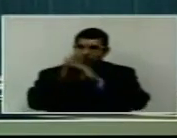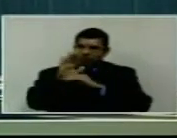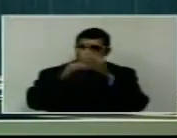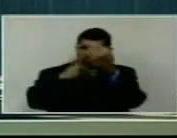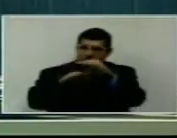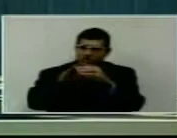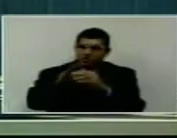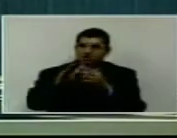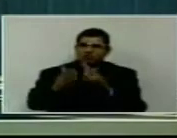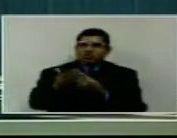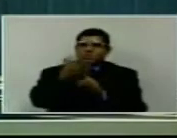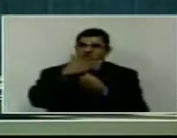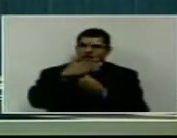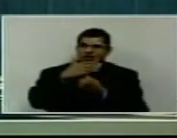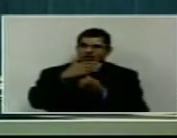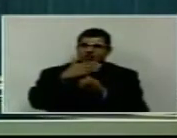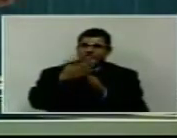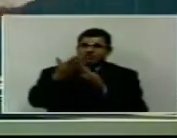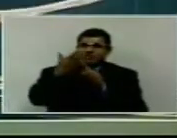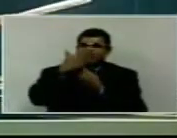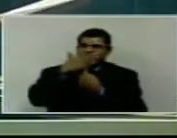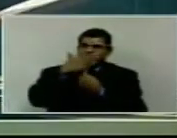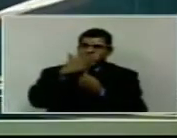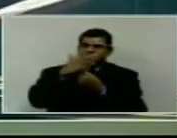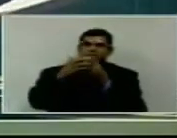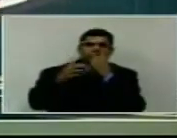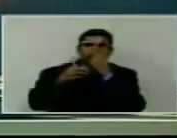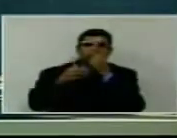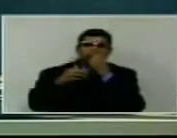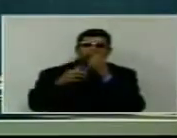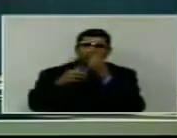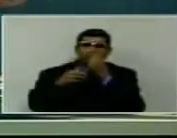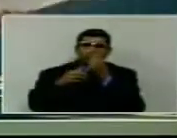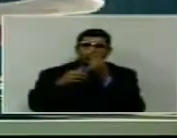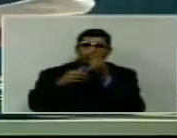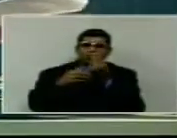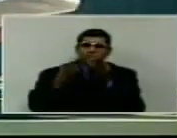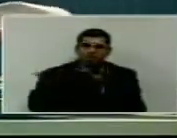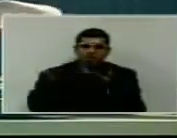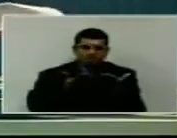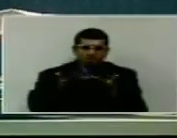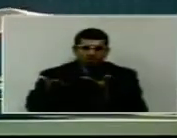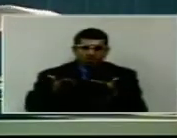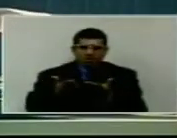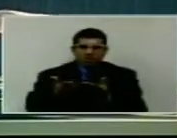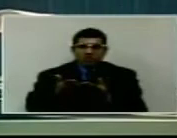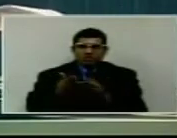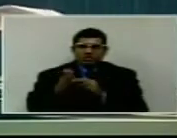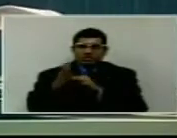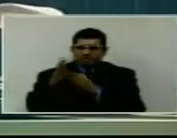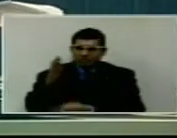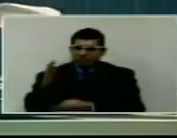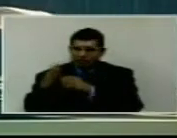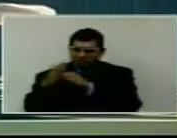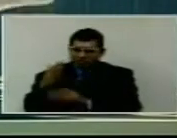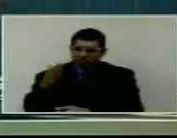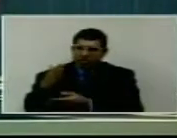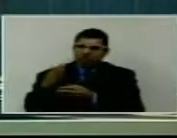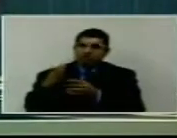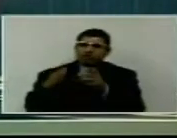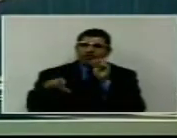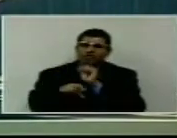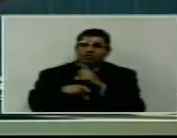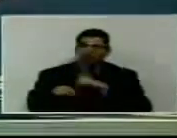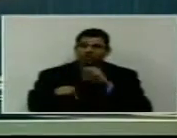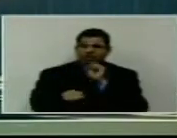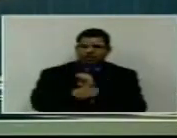seus reservatórios e os reservatórios pareciam umas peneiras de tanto vazamento. Teve que